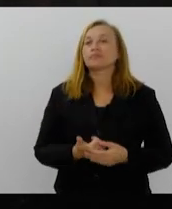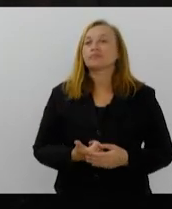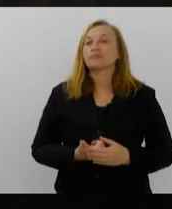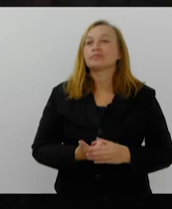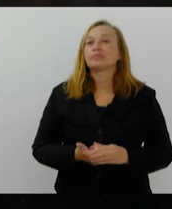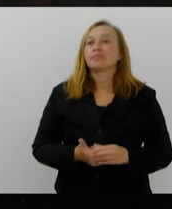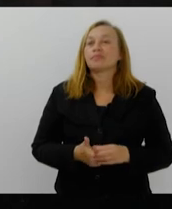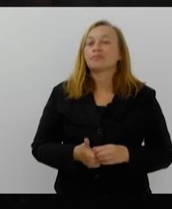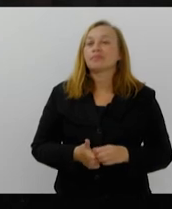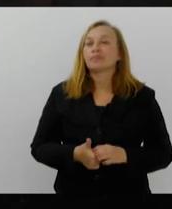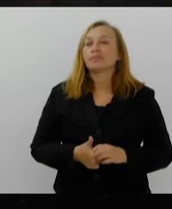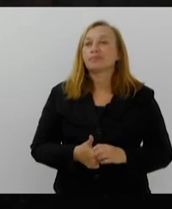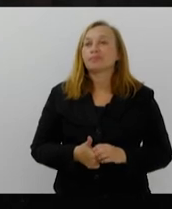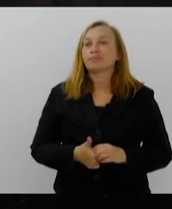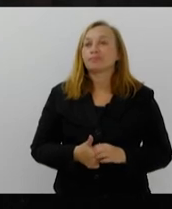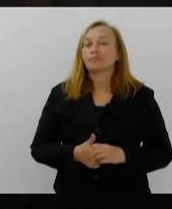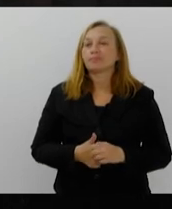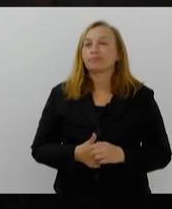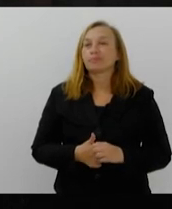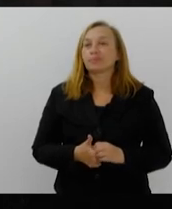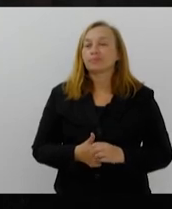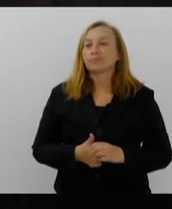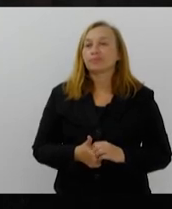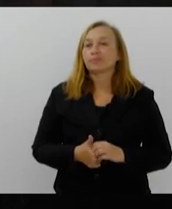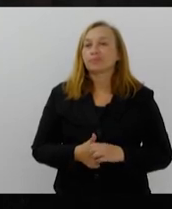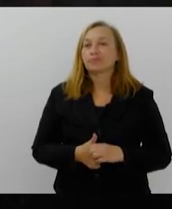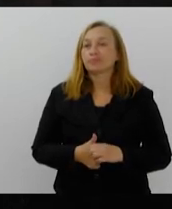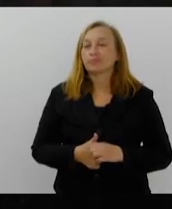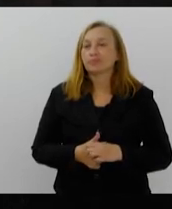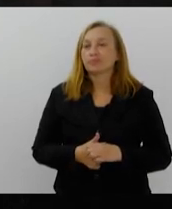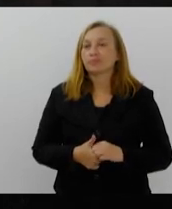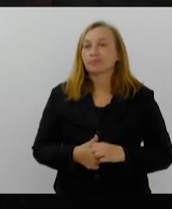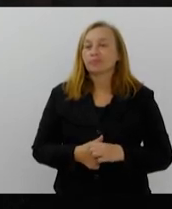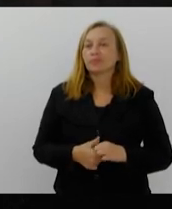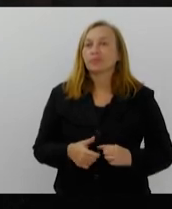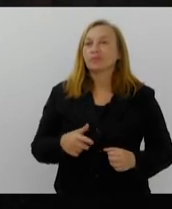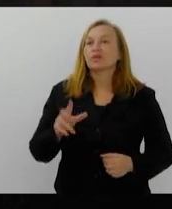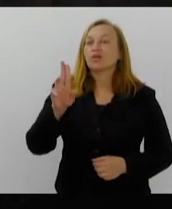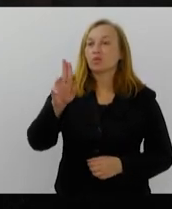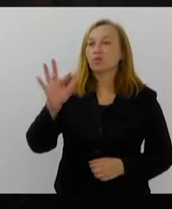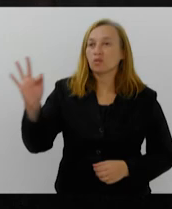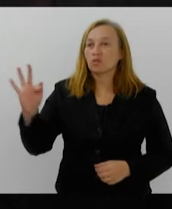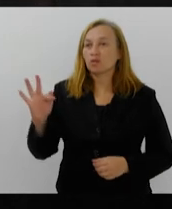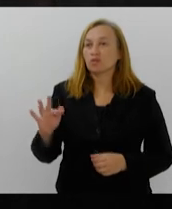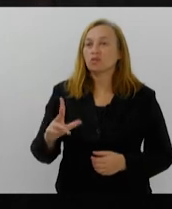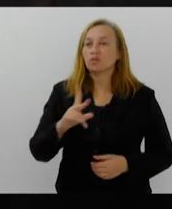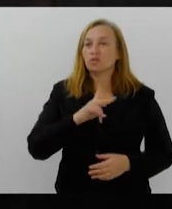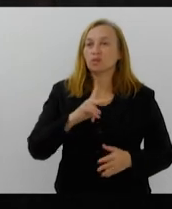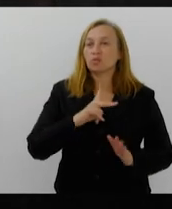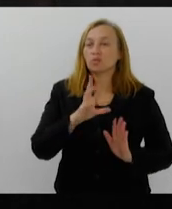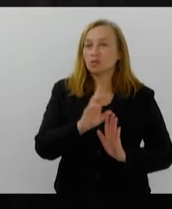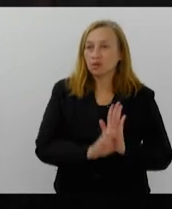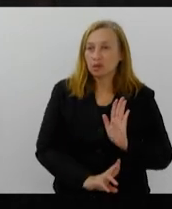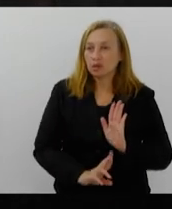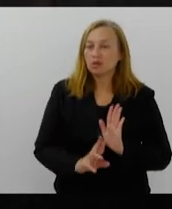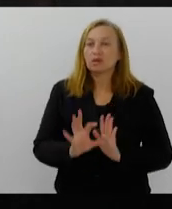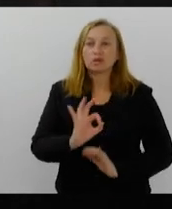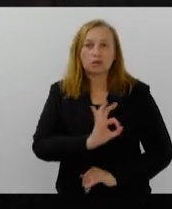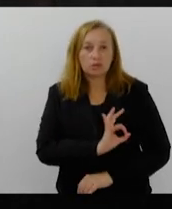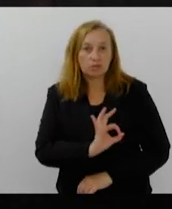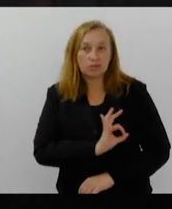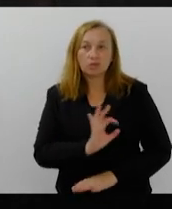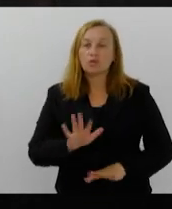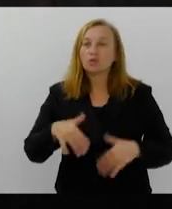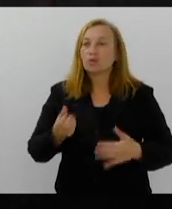parte desses critérios colocados nessa medição do GNI da UF, são oriundos dos próprios relatórios das polícias, né? Qual